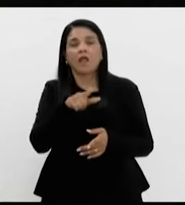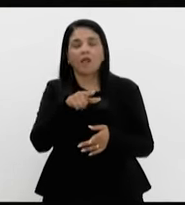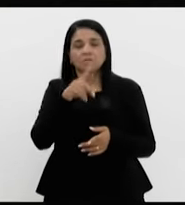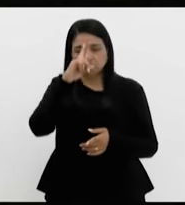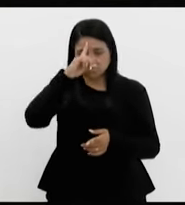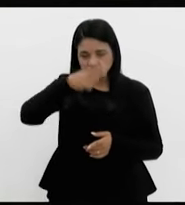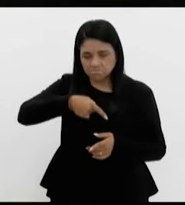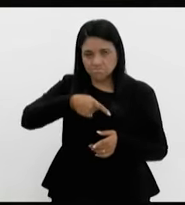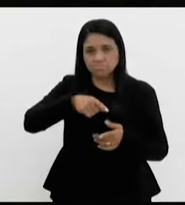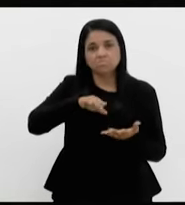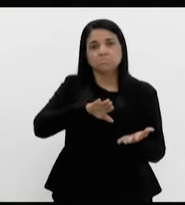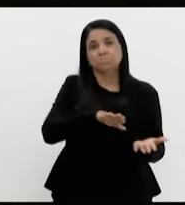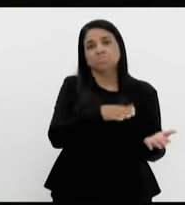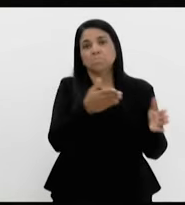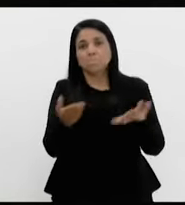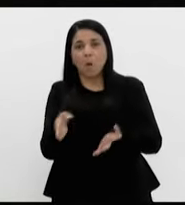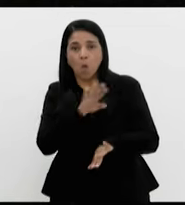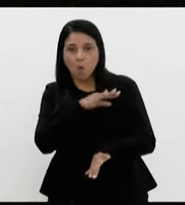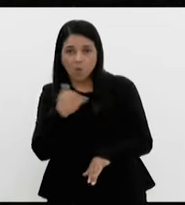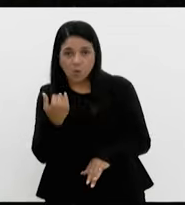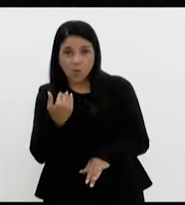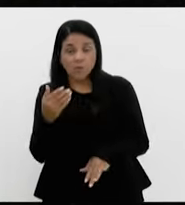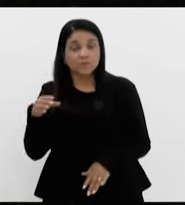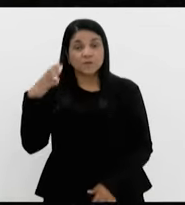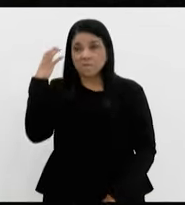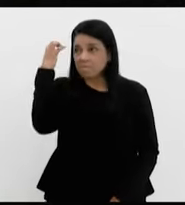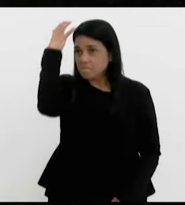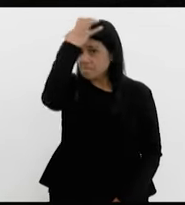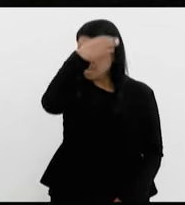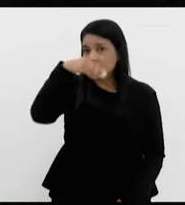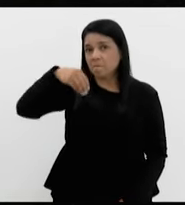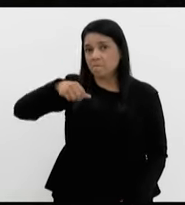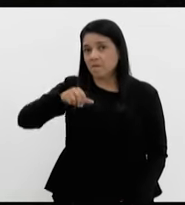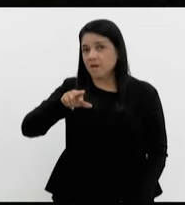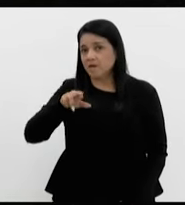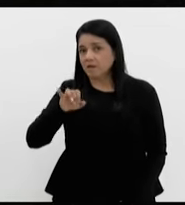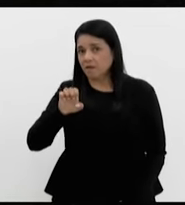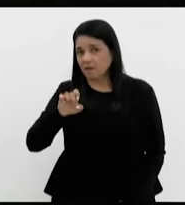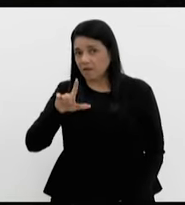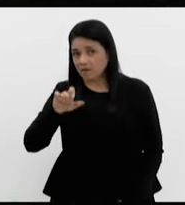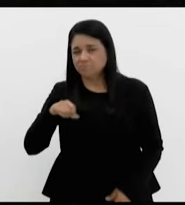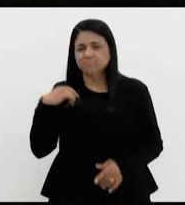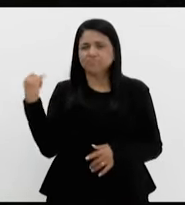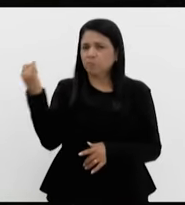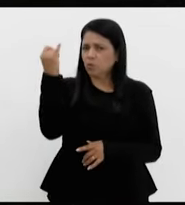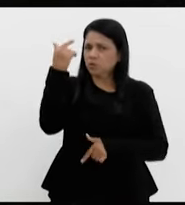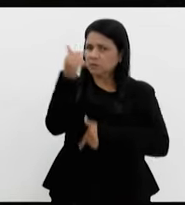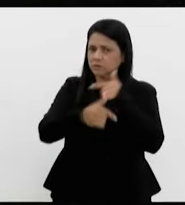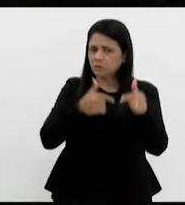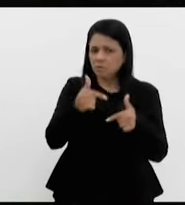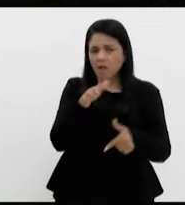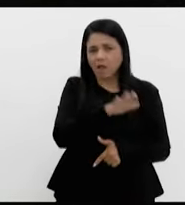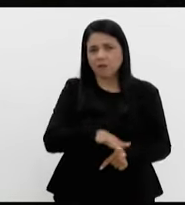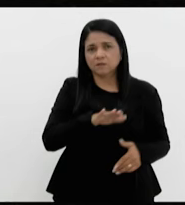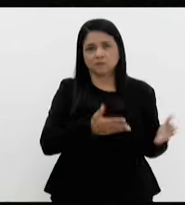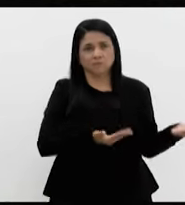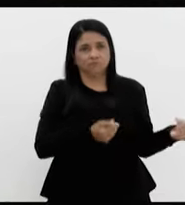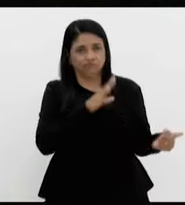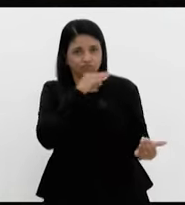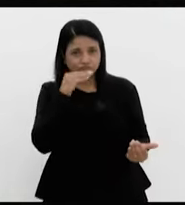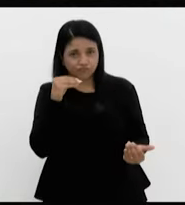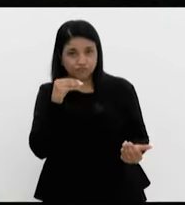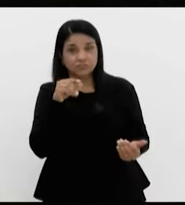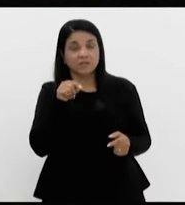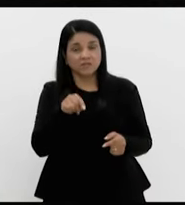mandou matar e por quê. Marielle Franco tinha um trabalho importantíssimo com crianças e adolescentes e trazia